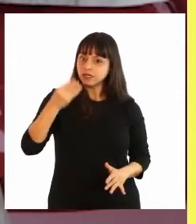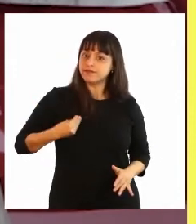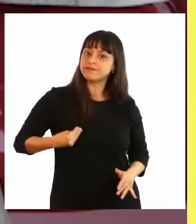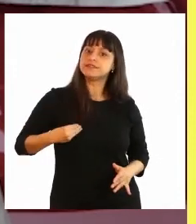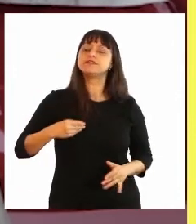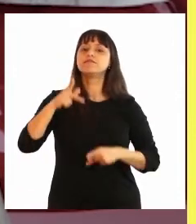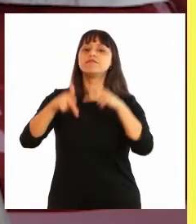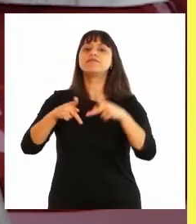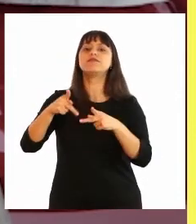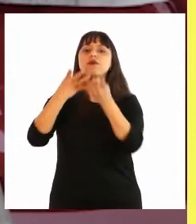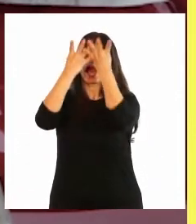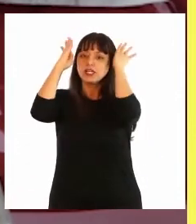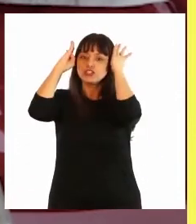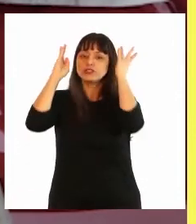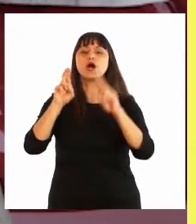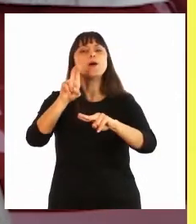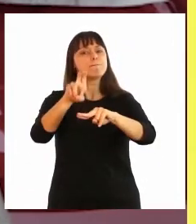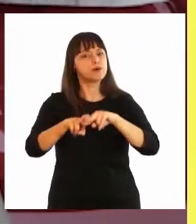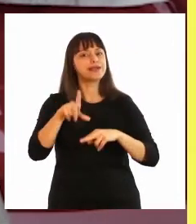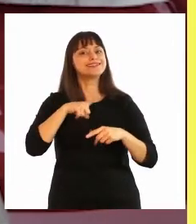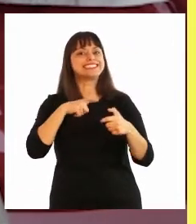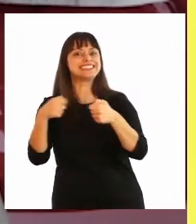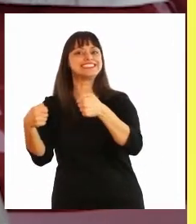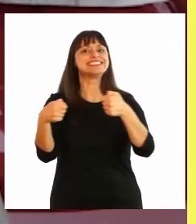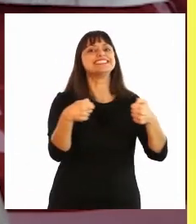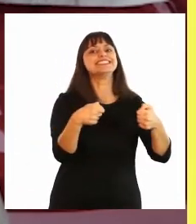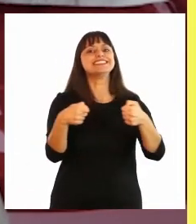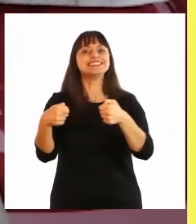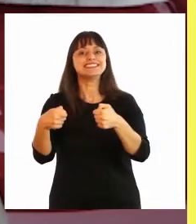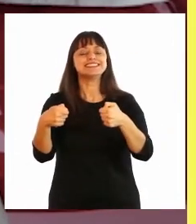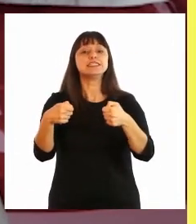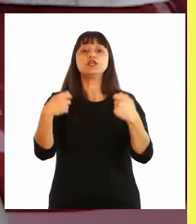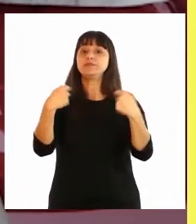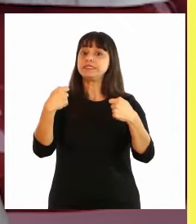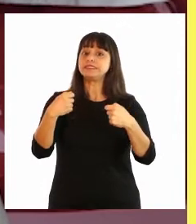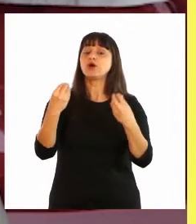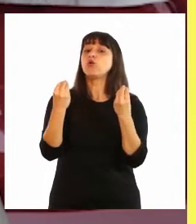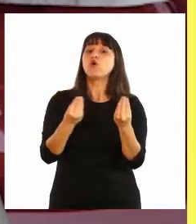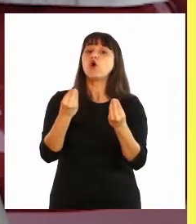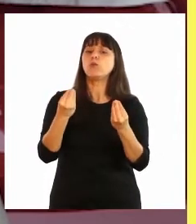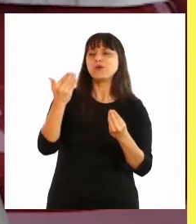porque são muitas traduções que têm que ser feitas, se for pensar